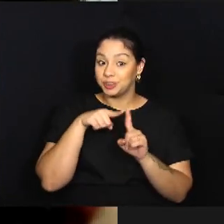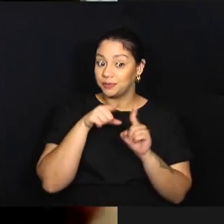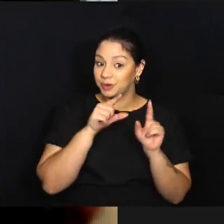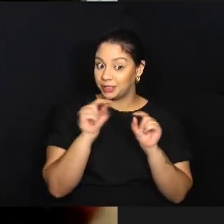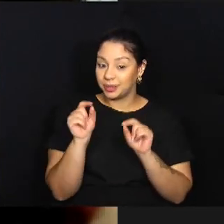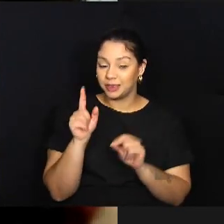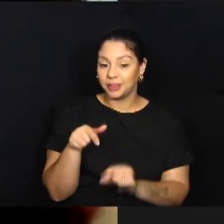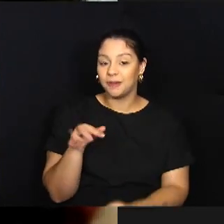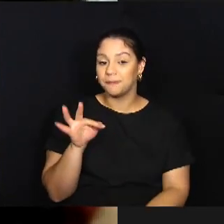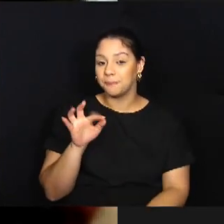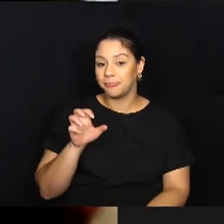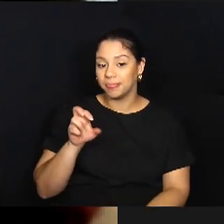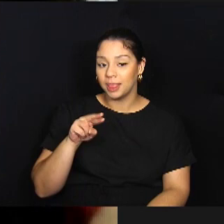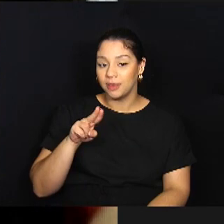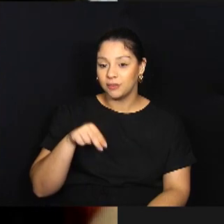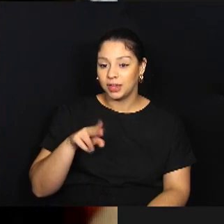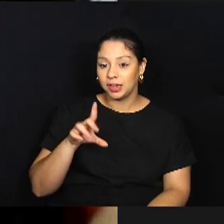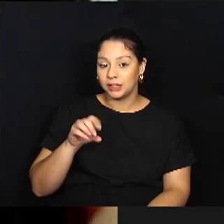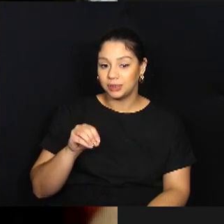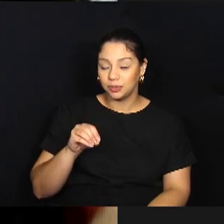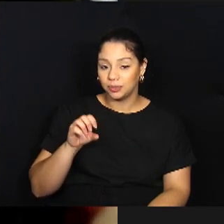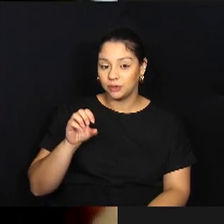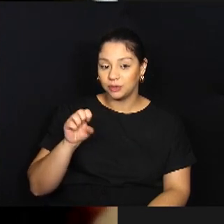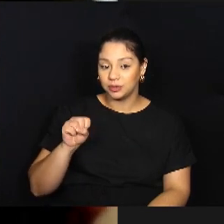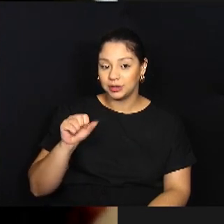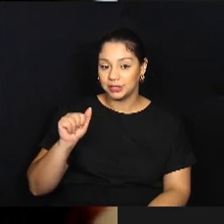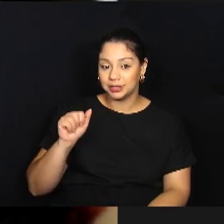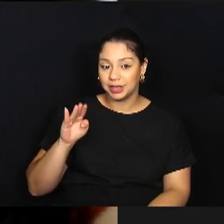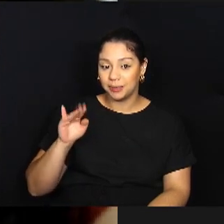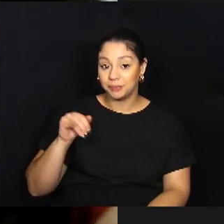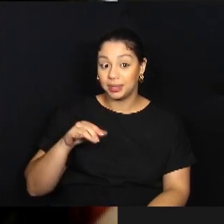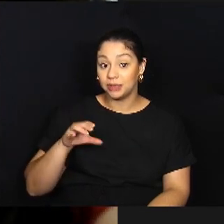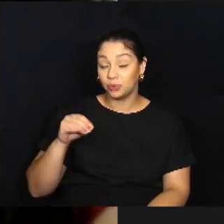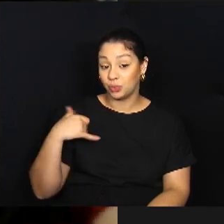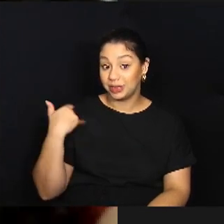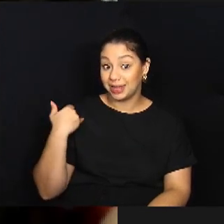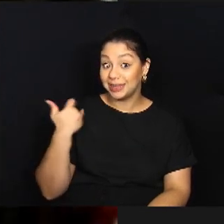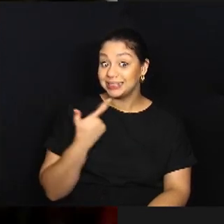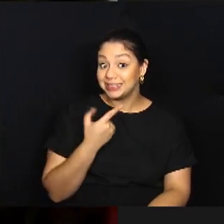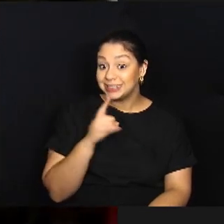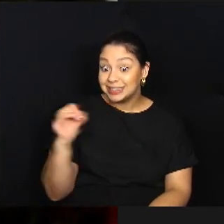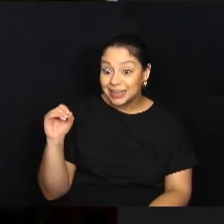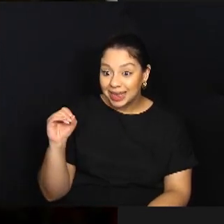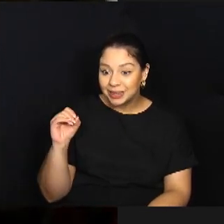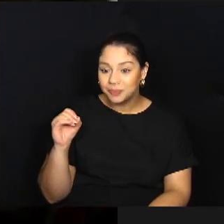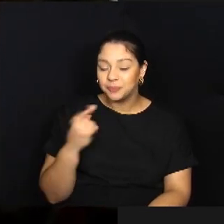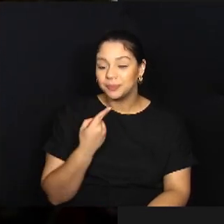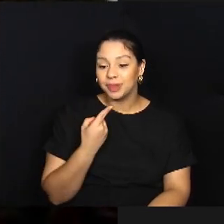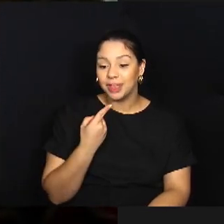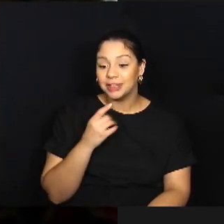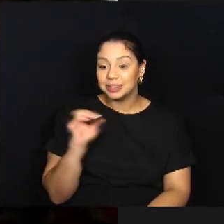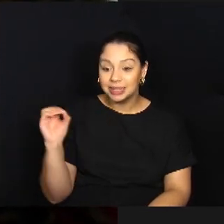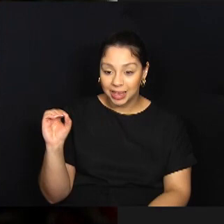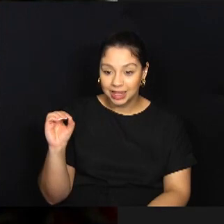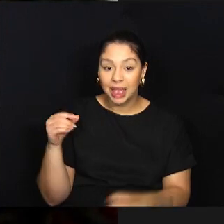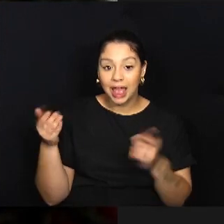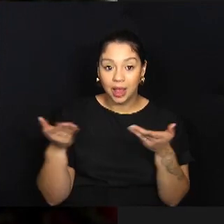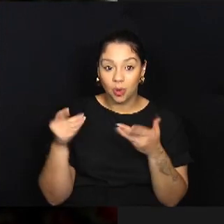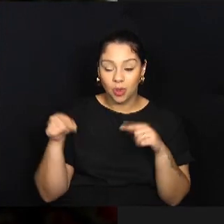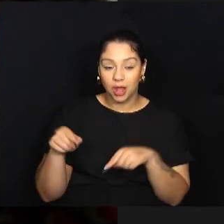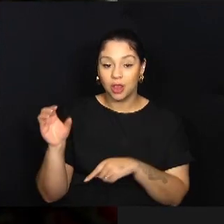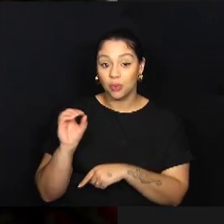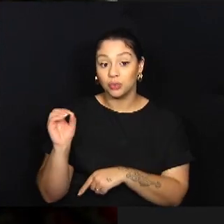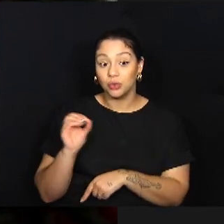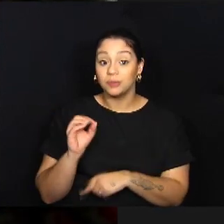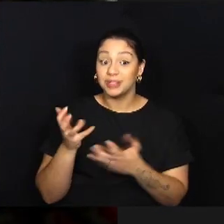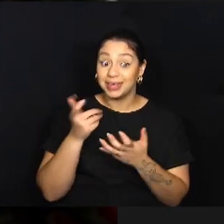Fernando Sabino completaria 100 anos agora em outubro. E nós queremos, né, estamos conversando com uma editora que tem interesse, a gente quer que